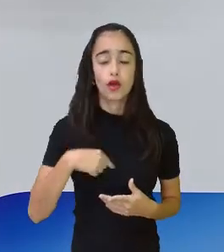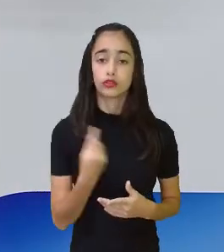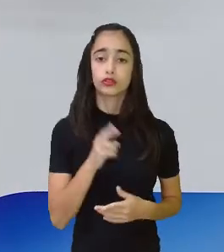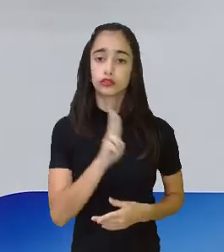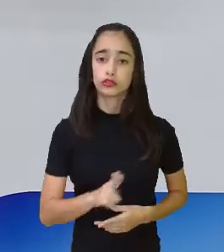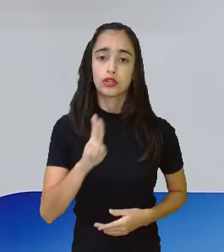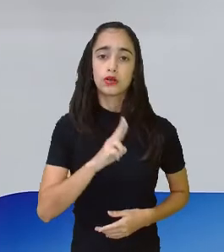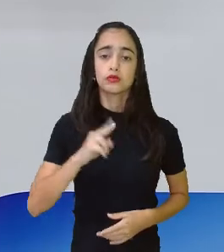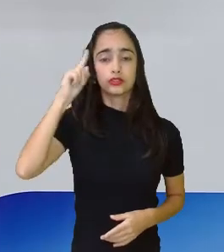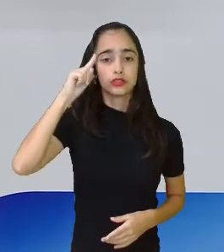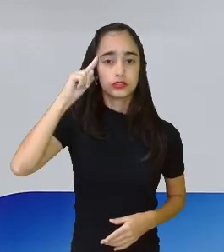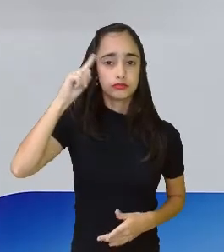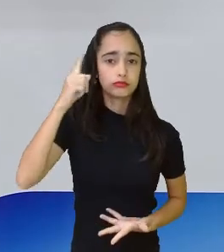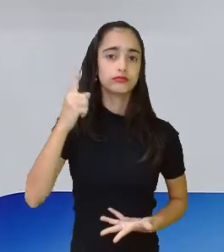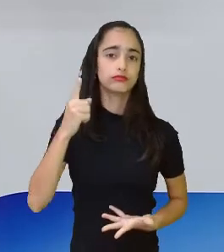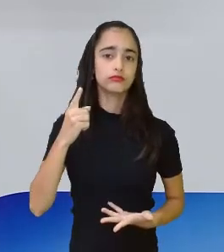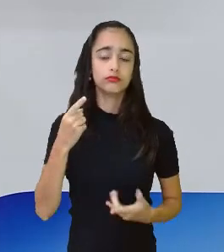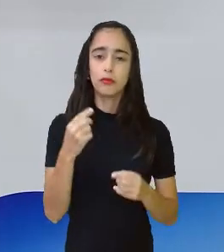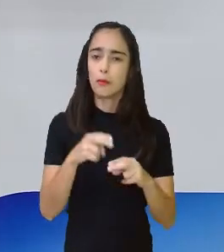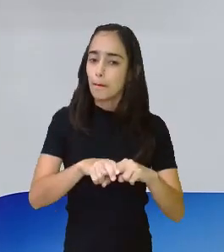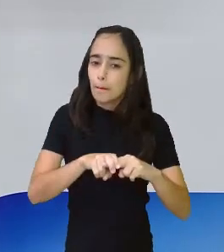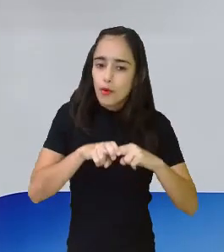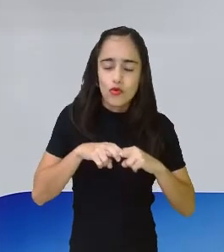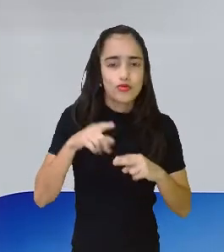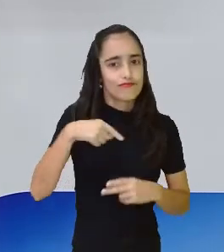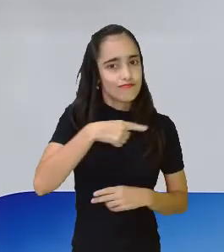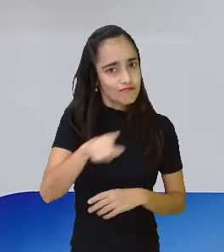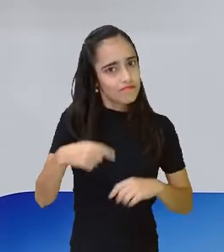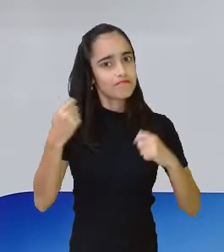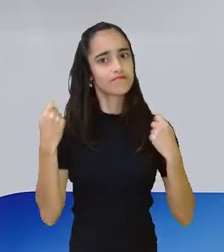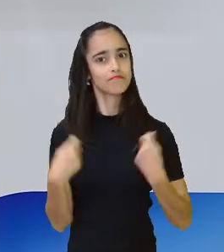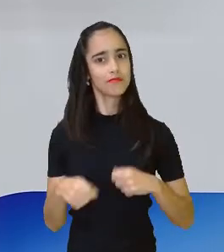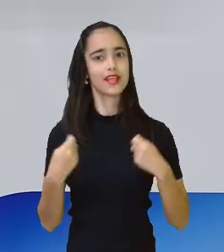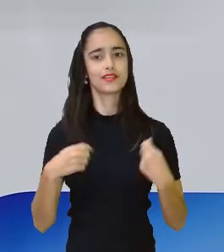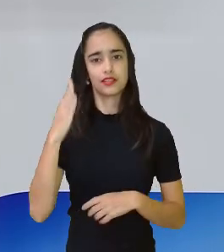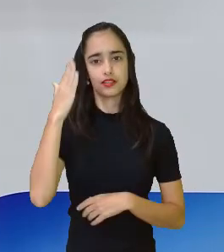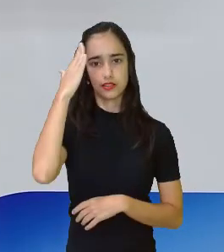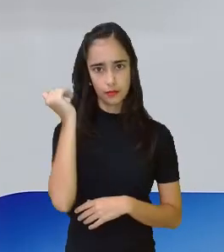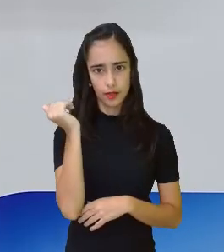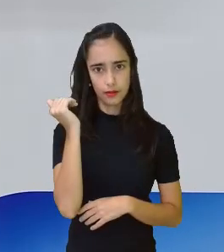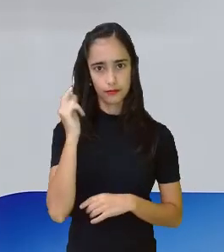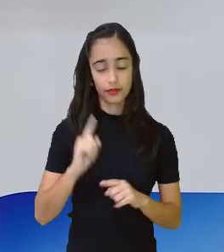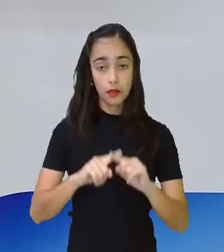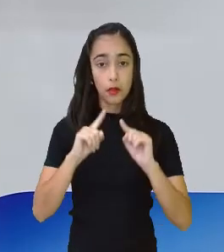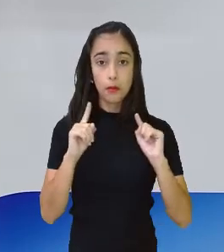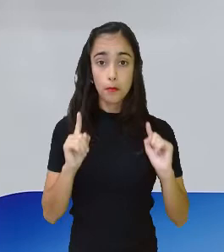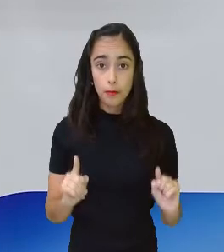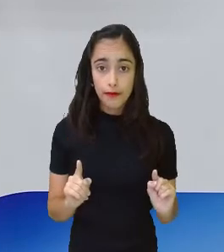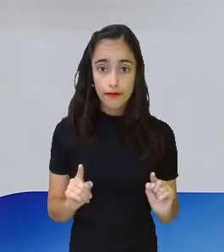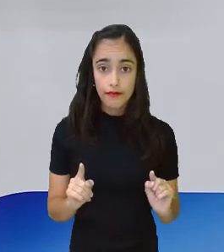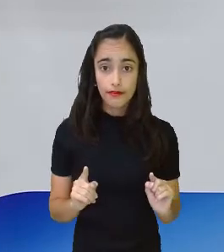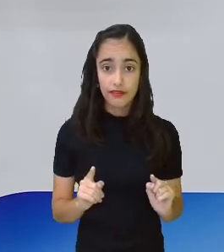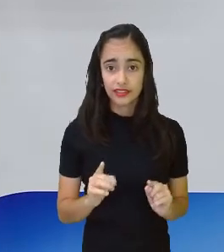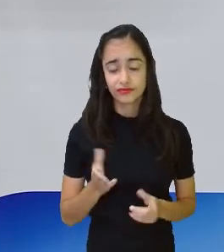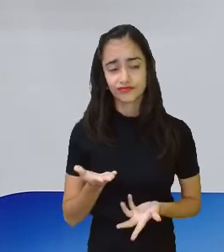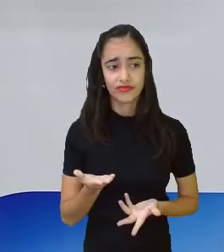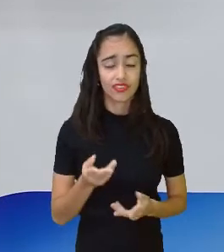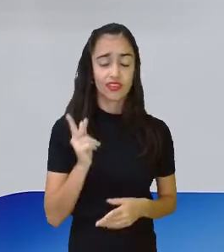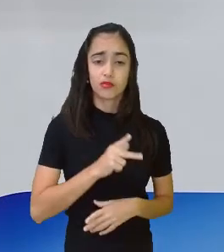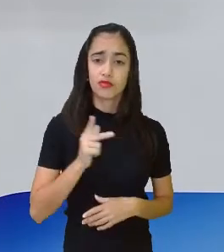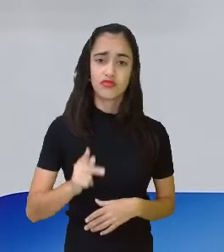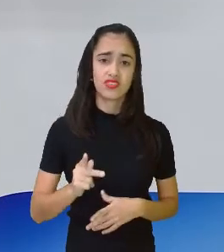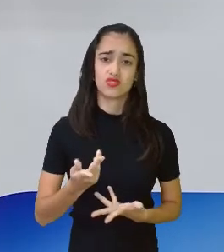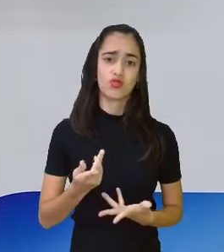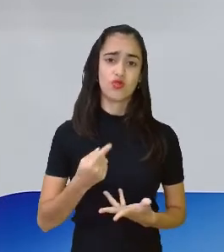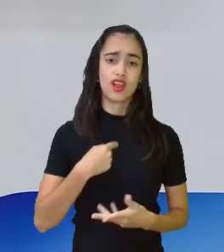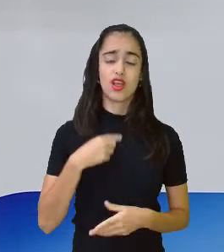vocês precisam saber, professora, mas quando eu chego no mercadinho, eu utilizo, nem precisa ninguém dizer nada,